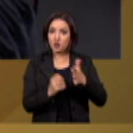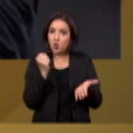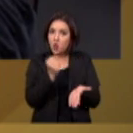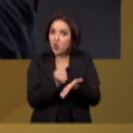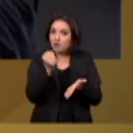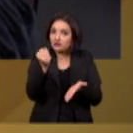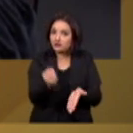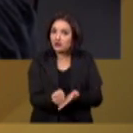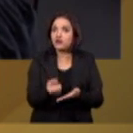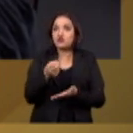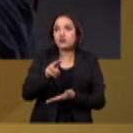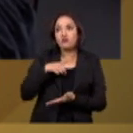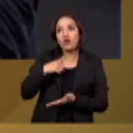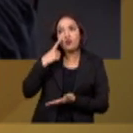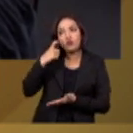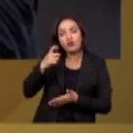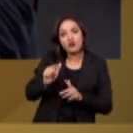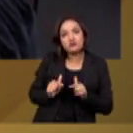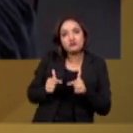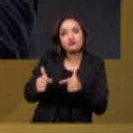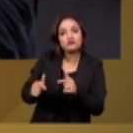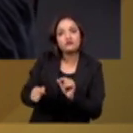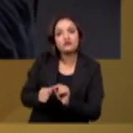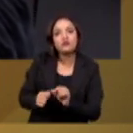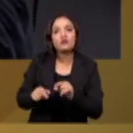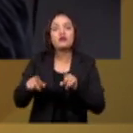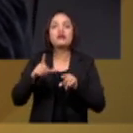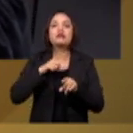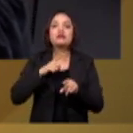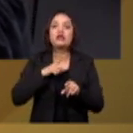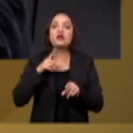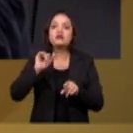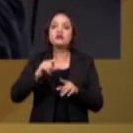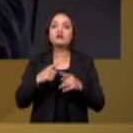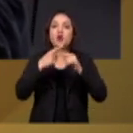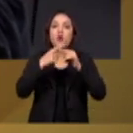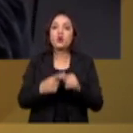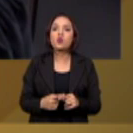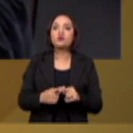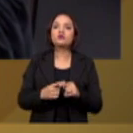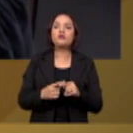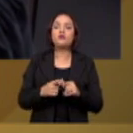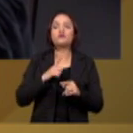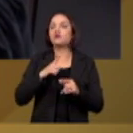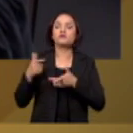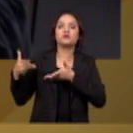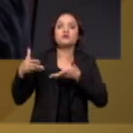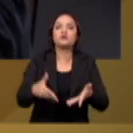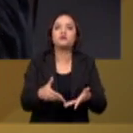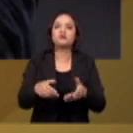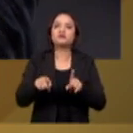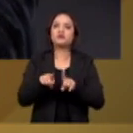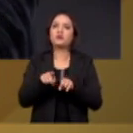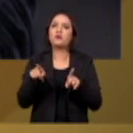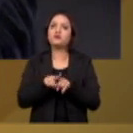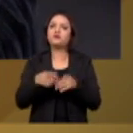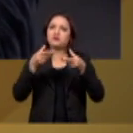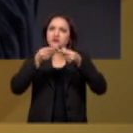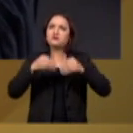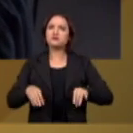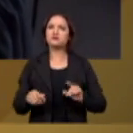interessada na prática do mesmo a qualquer momento haja concorrido para o cometimento do dano ao erário